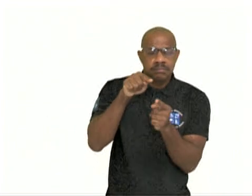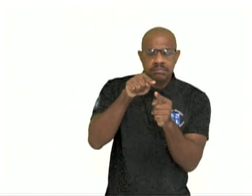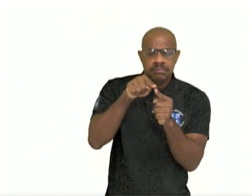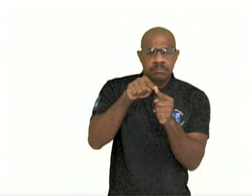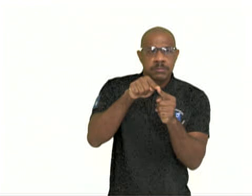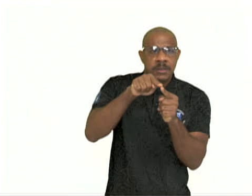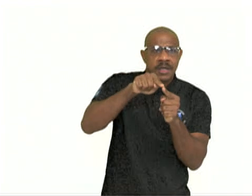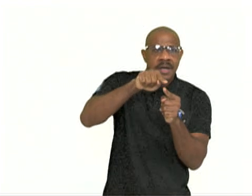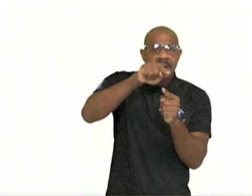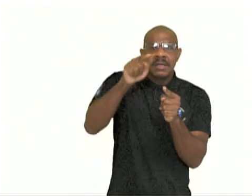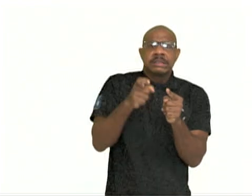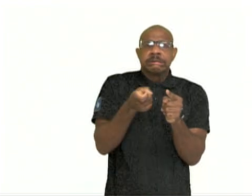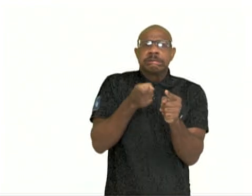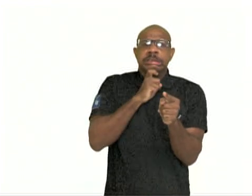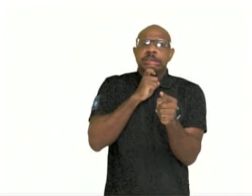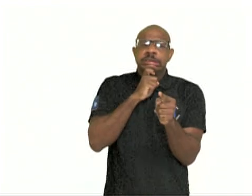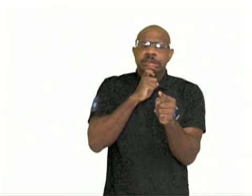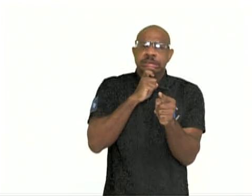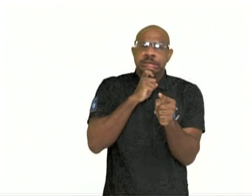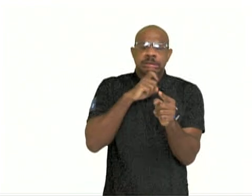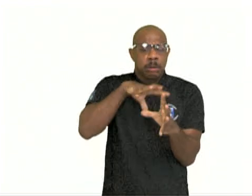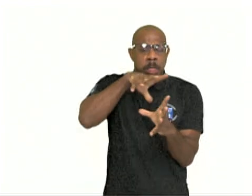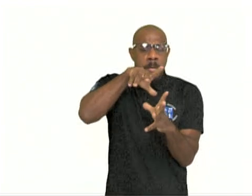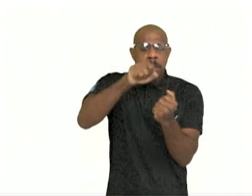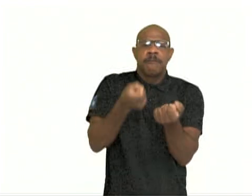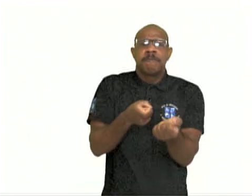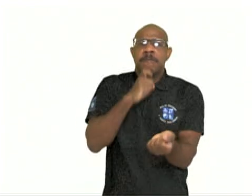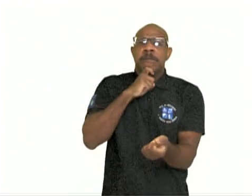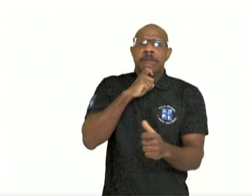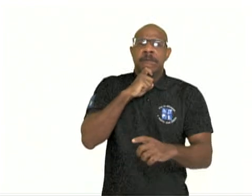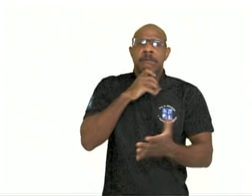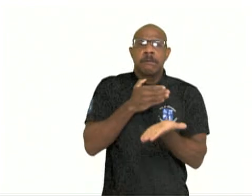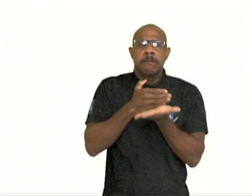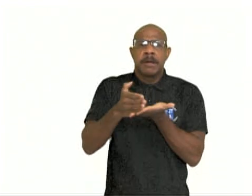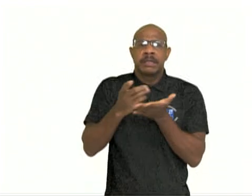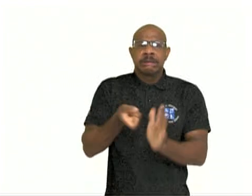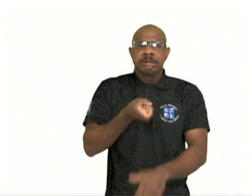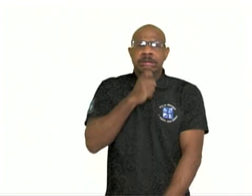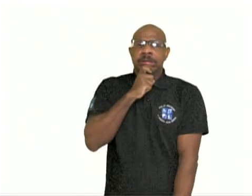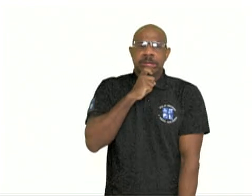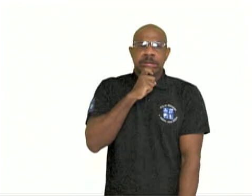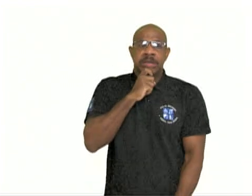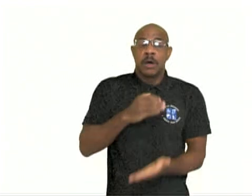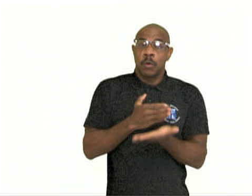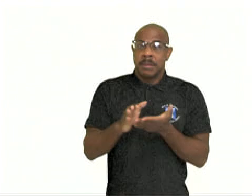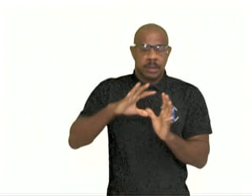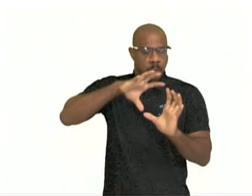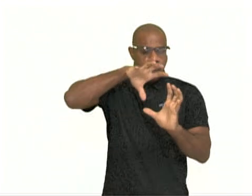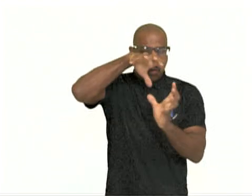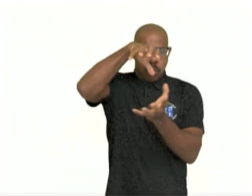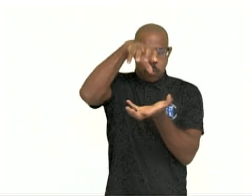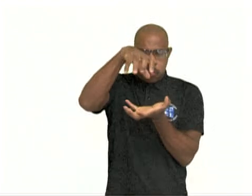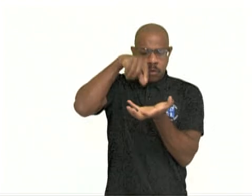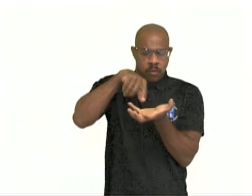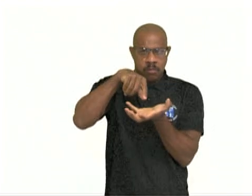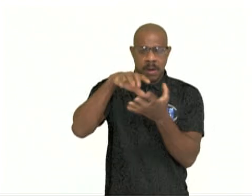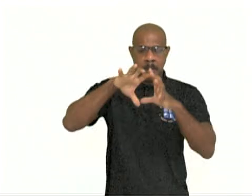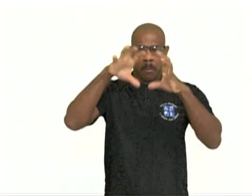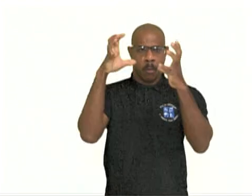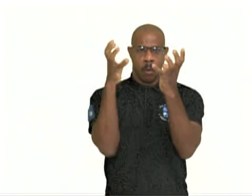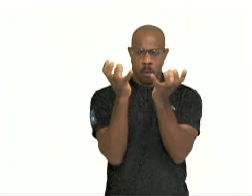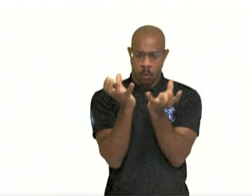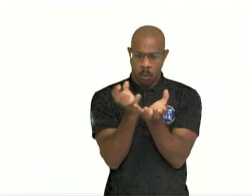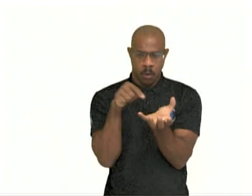o resfriamento do planeta. Então, primeiro ele era uma bola de fogo incandescente